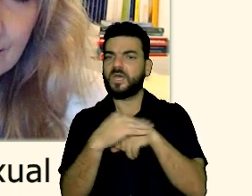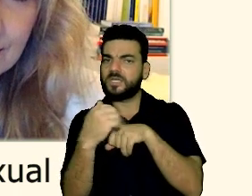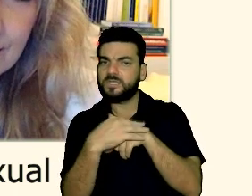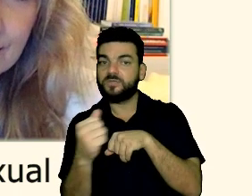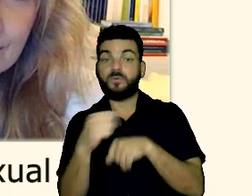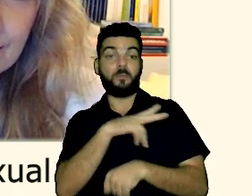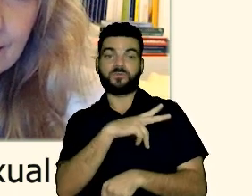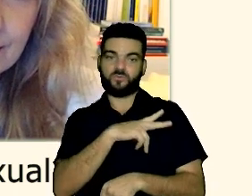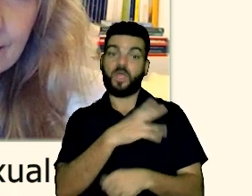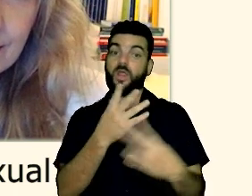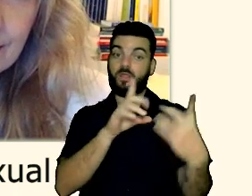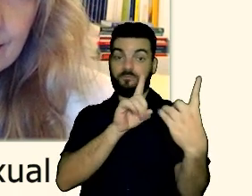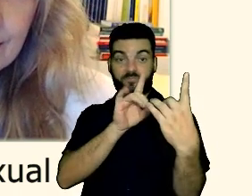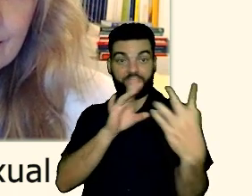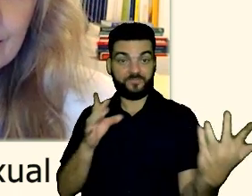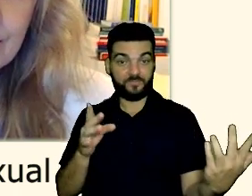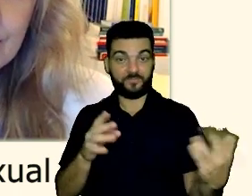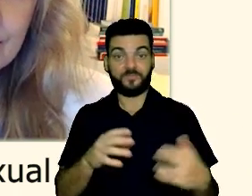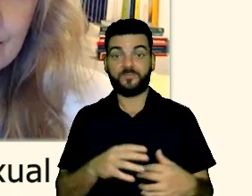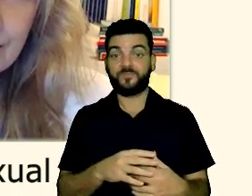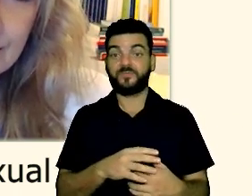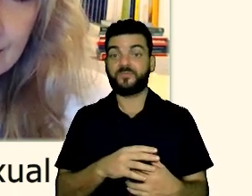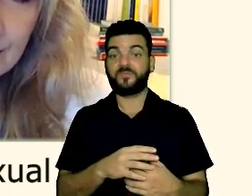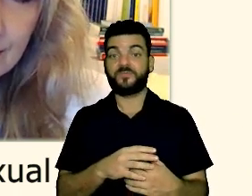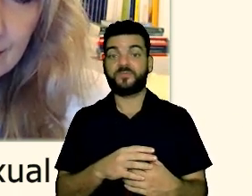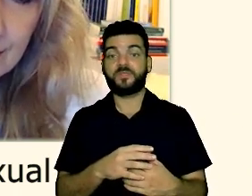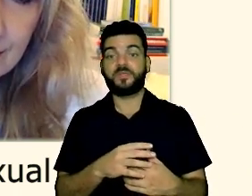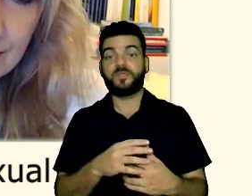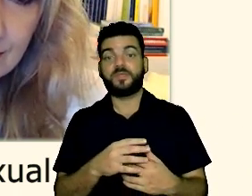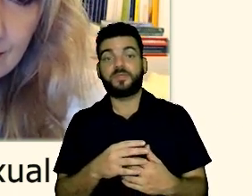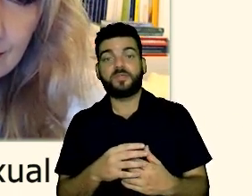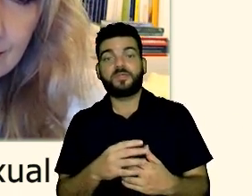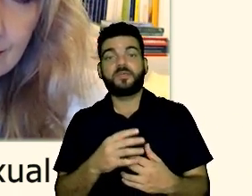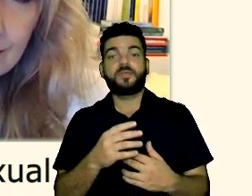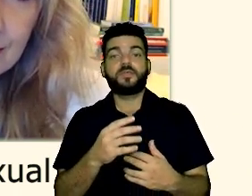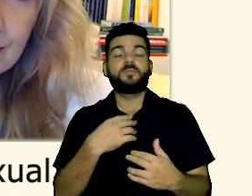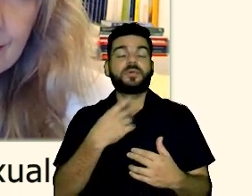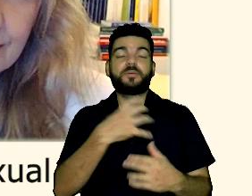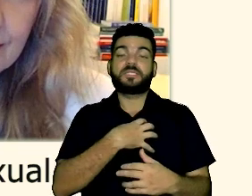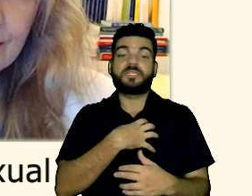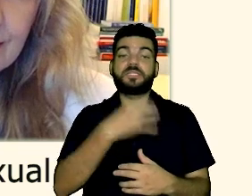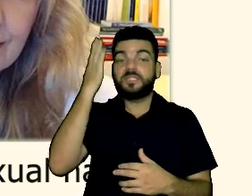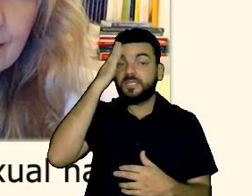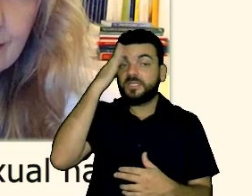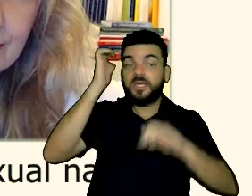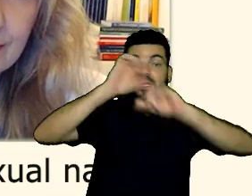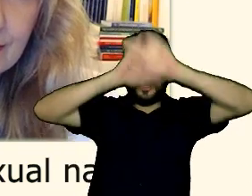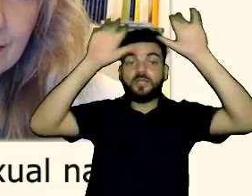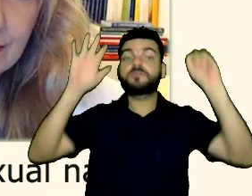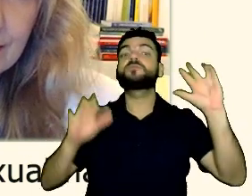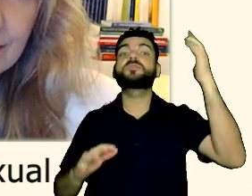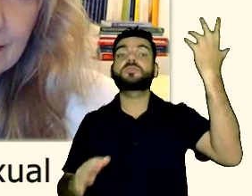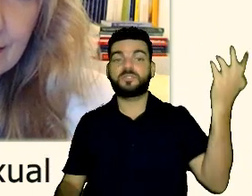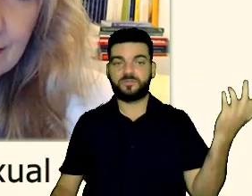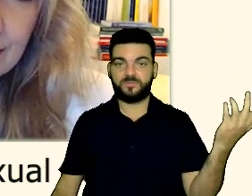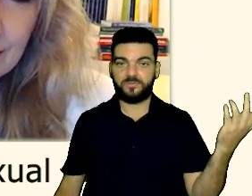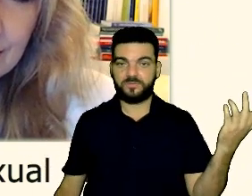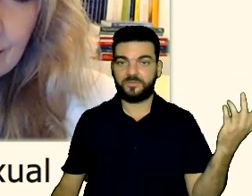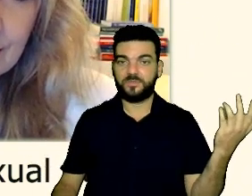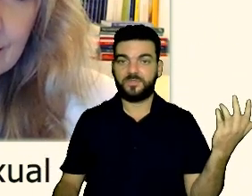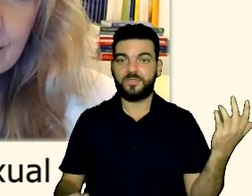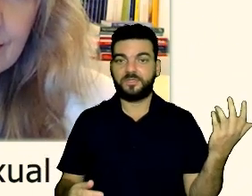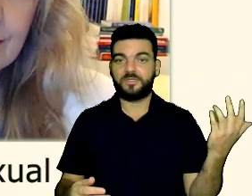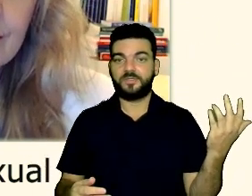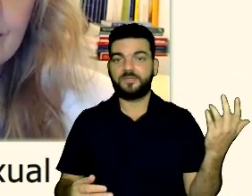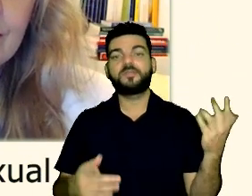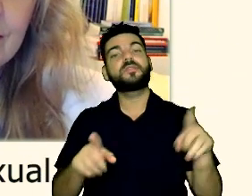em alguns casos, né, em alguns locais, um feedback de mão dupla, né? O gestor parar com um por um individualmente, dar um feedback, pedir um